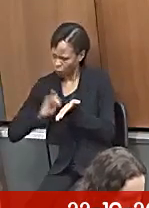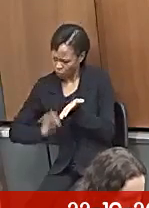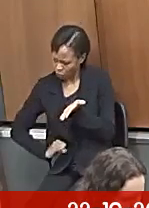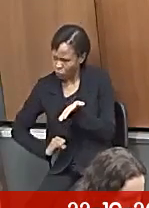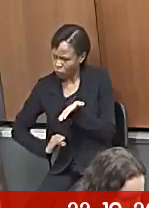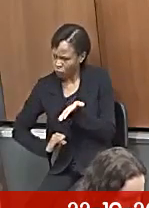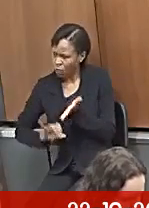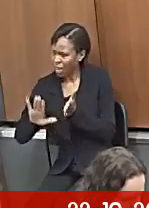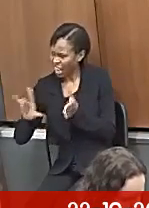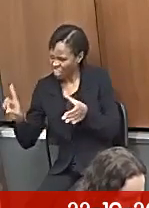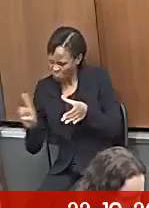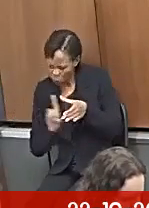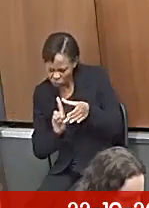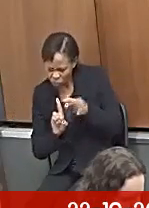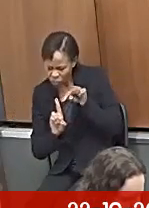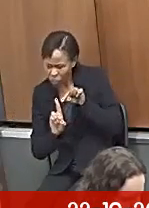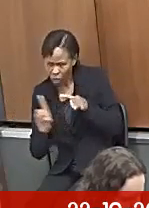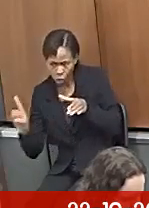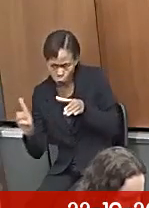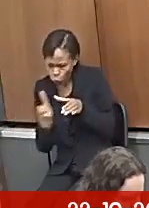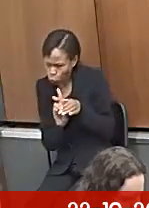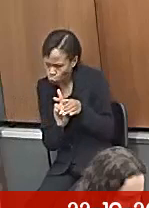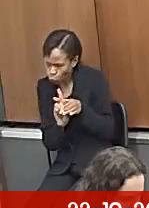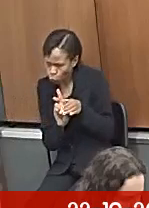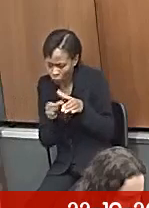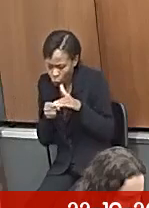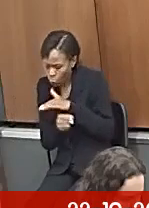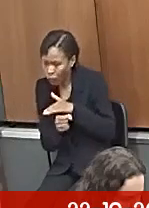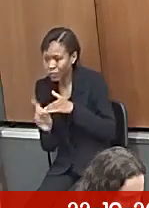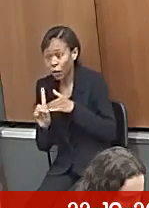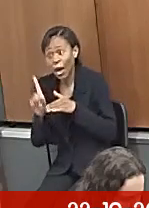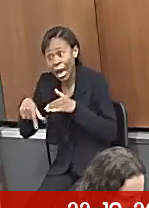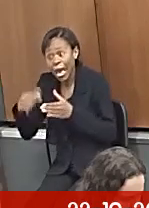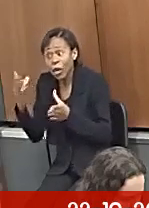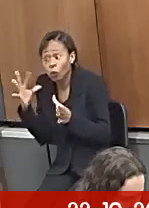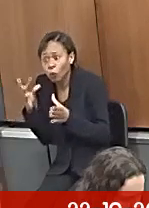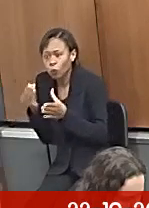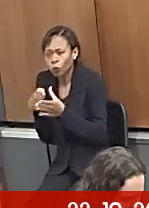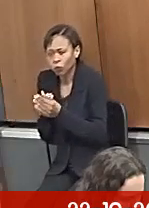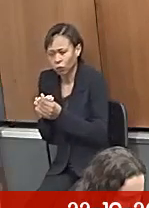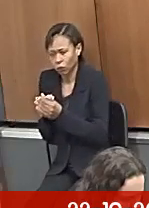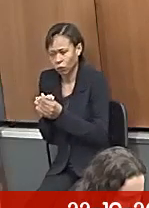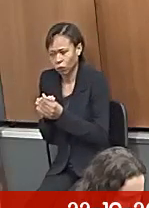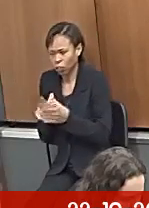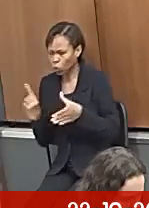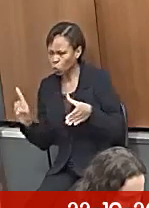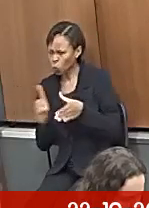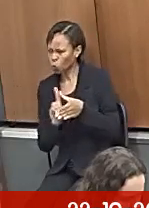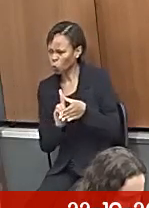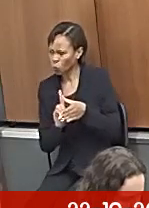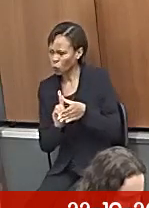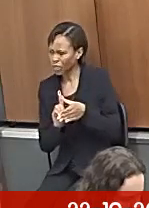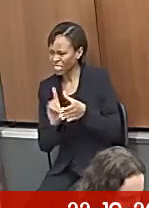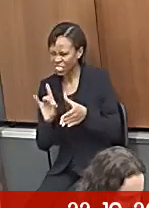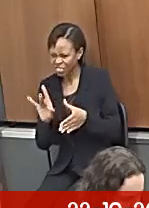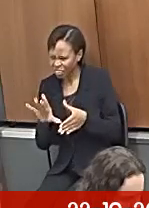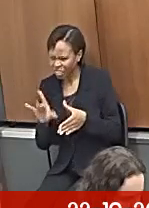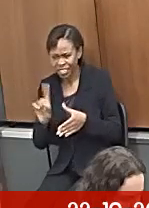é de inserção, é de inclusão. E, para incluir, é mais do que aceitar o aluno em sala de